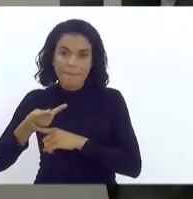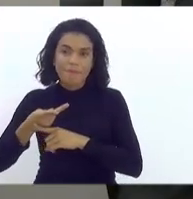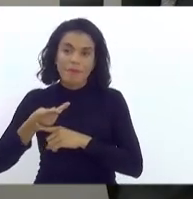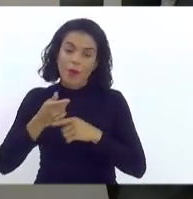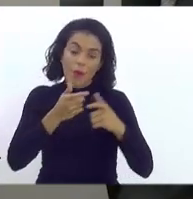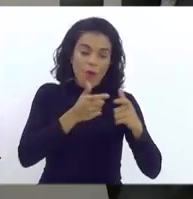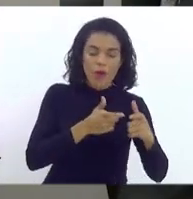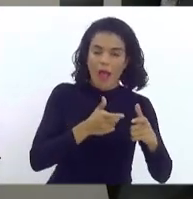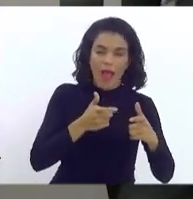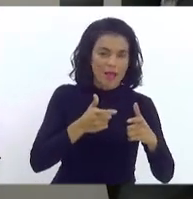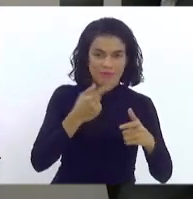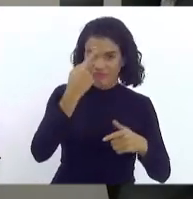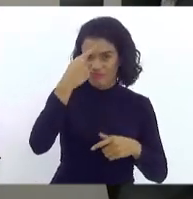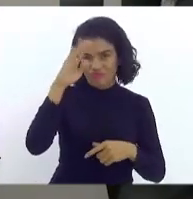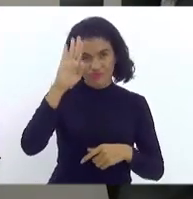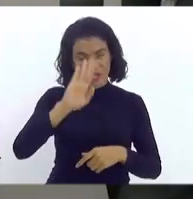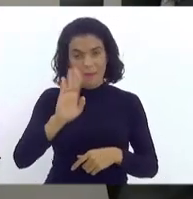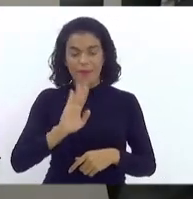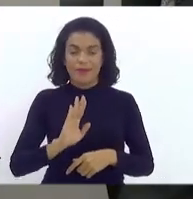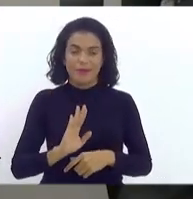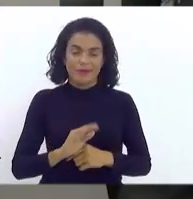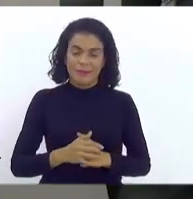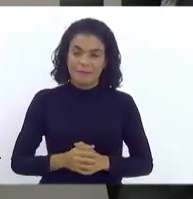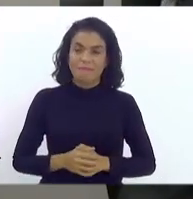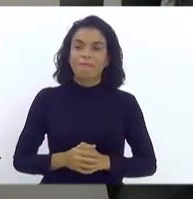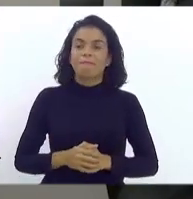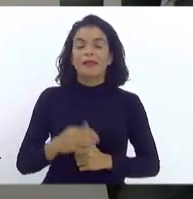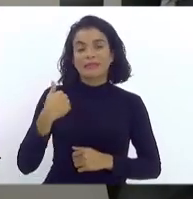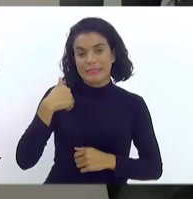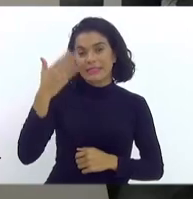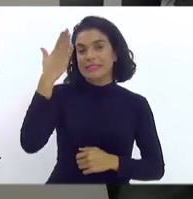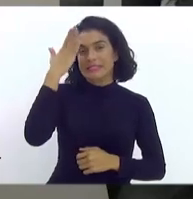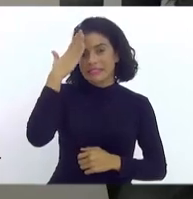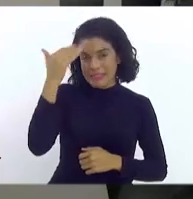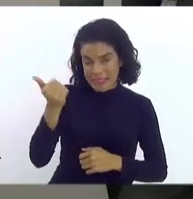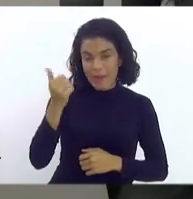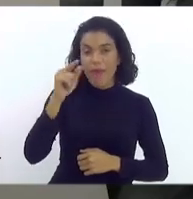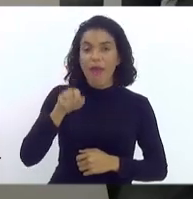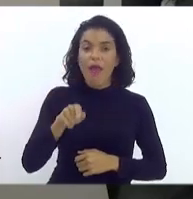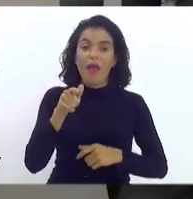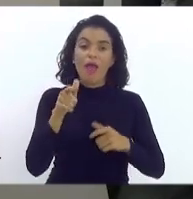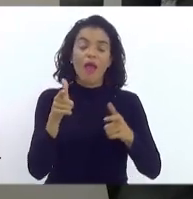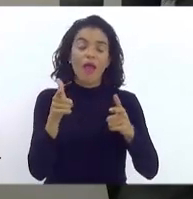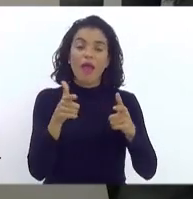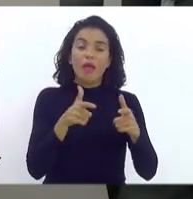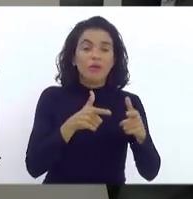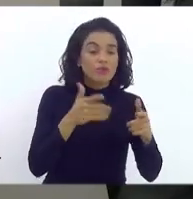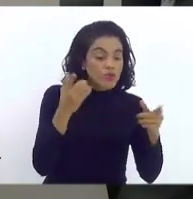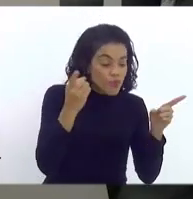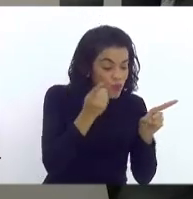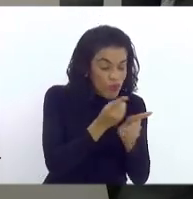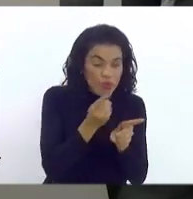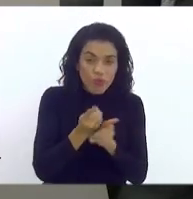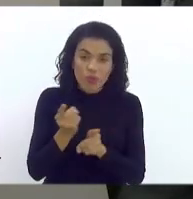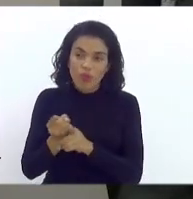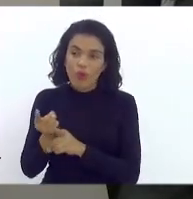Não, mas a gente sabe que não é um vazamento de rede. A gente sabe que é uma não contabilização através da medição. Mas a gente Entendi.